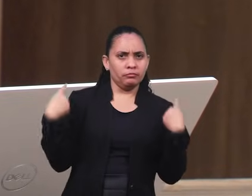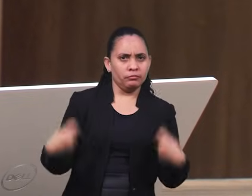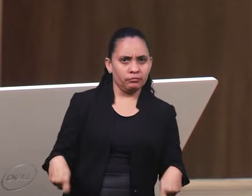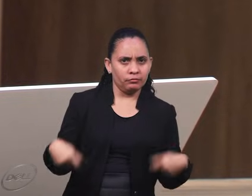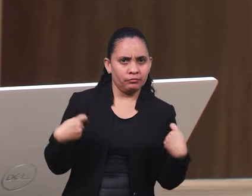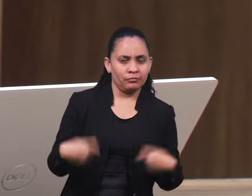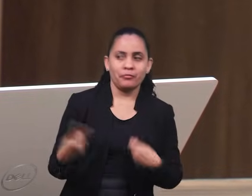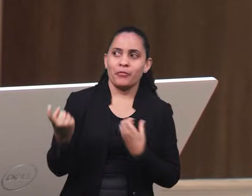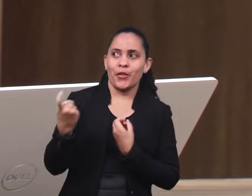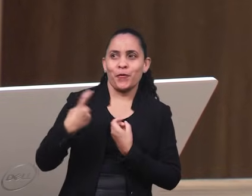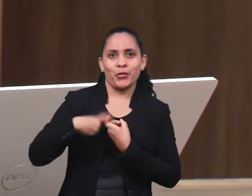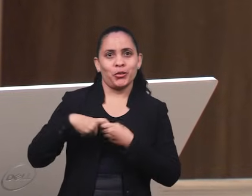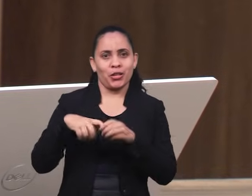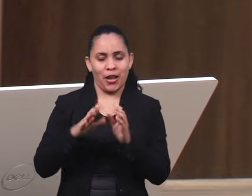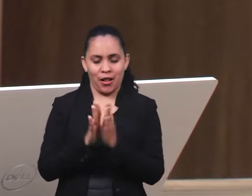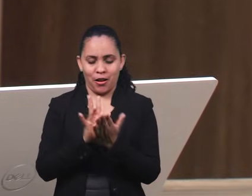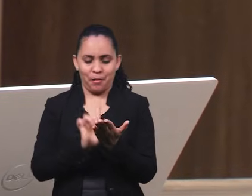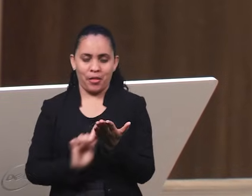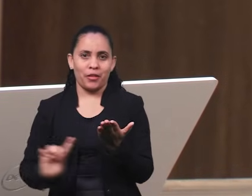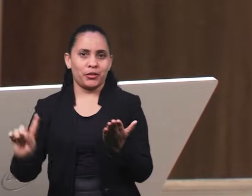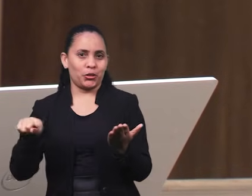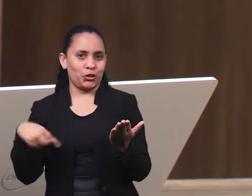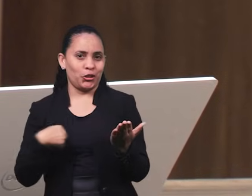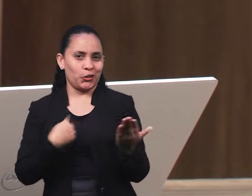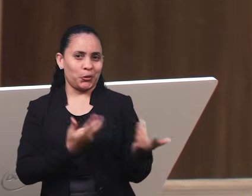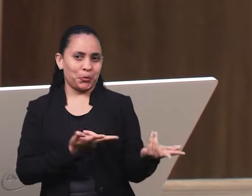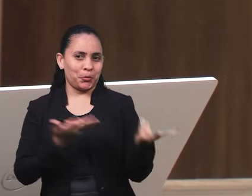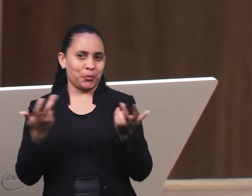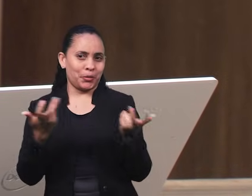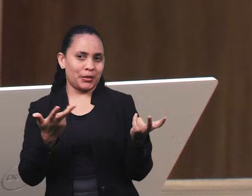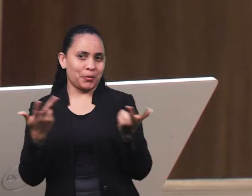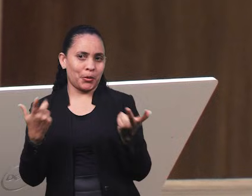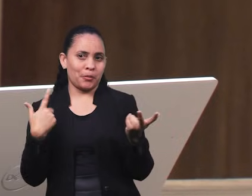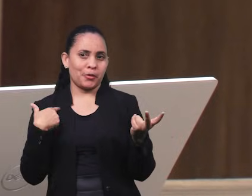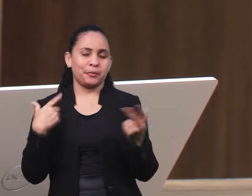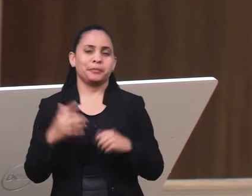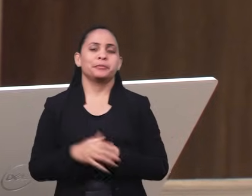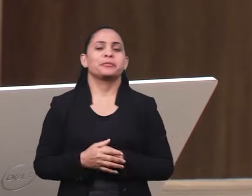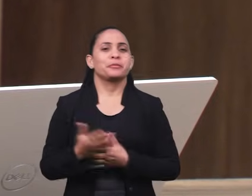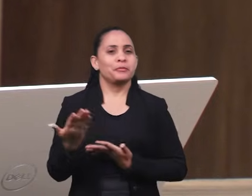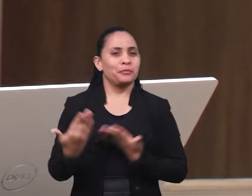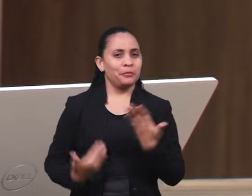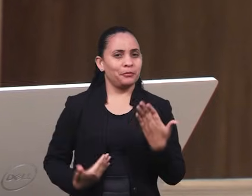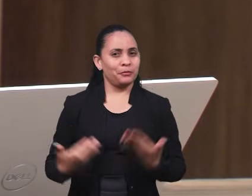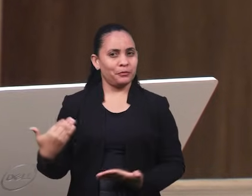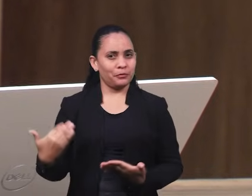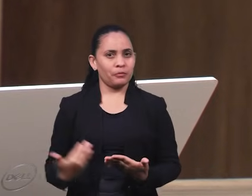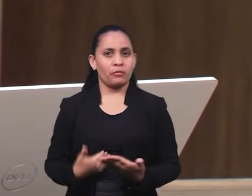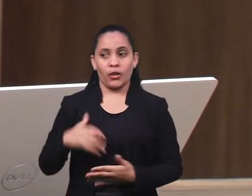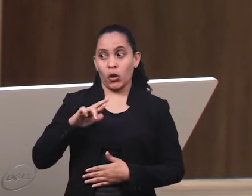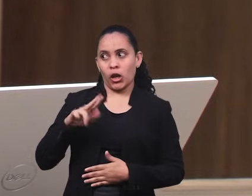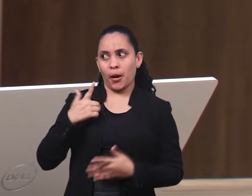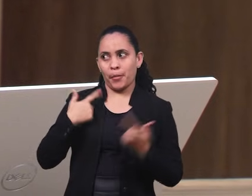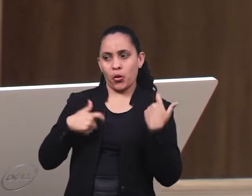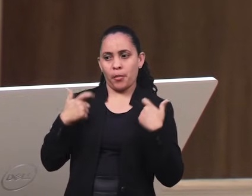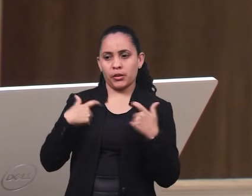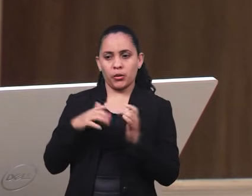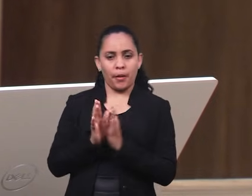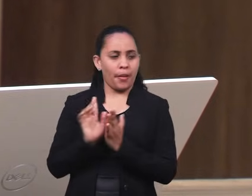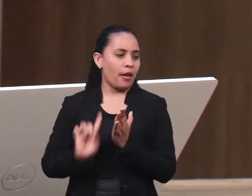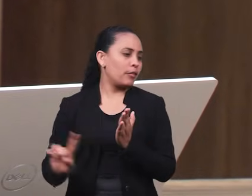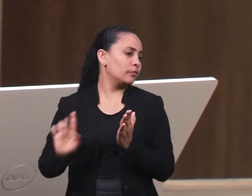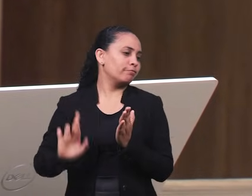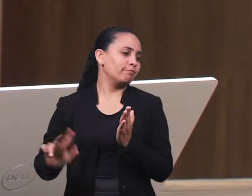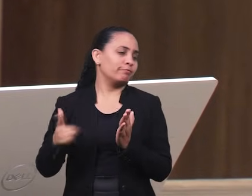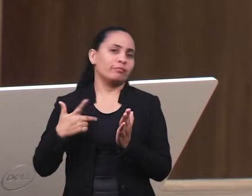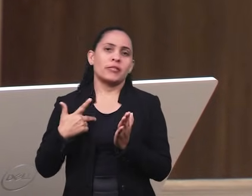necessidade do retornar à palavra. Nós vemos o seguinte, que muitos cristãos não têm preocupação com a